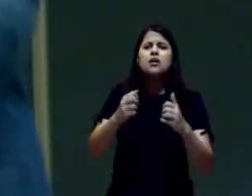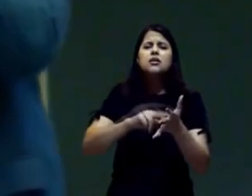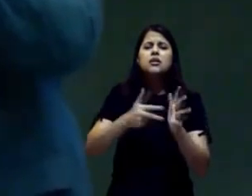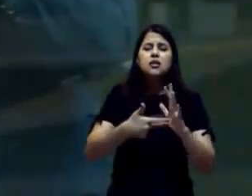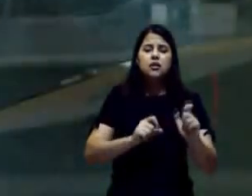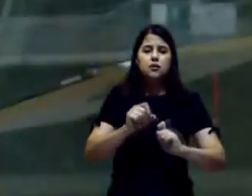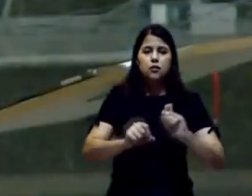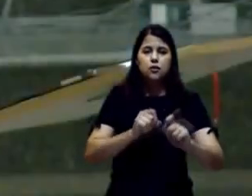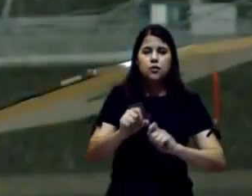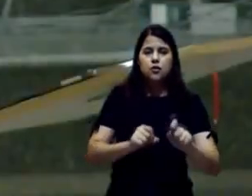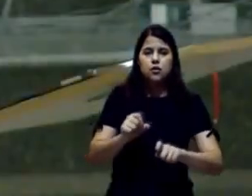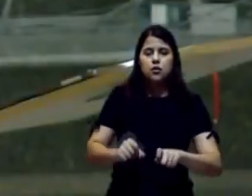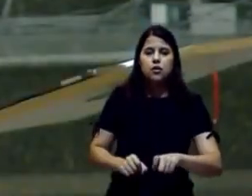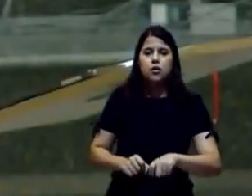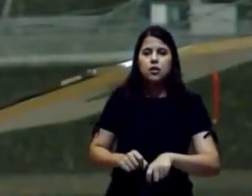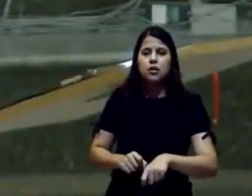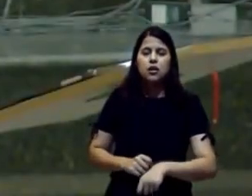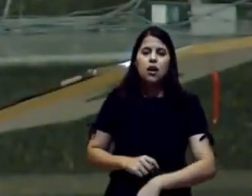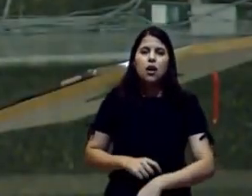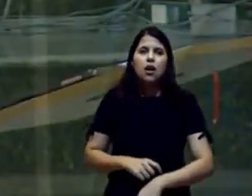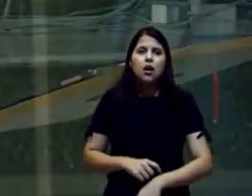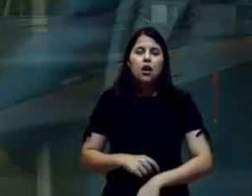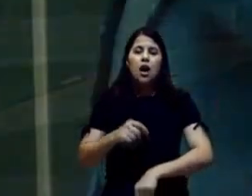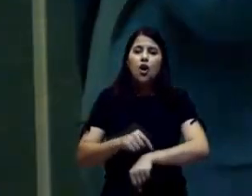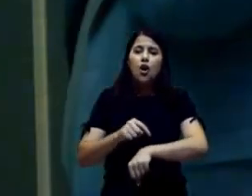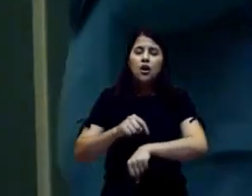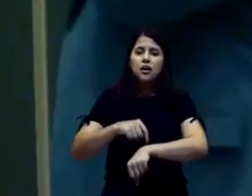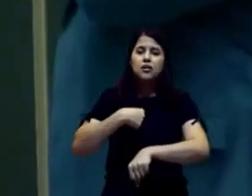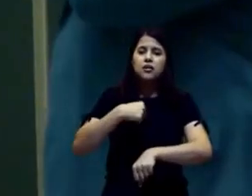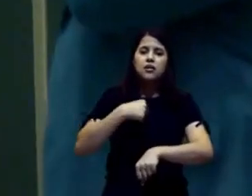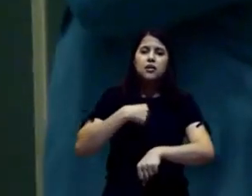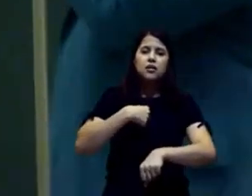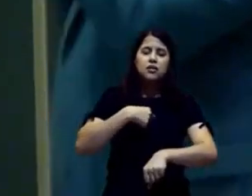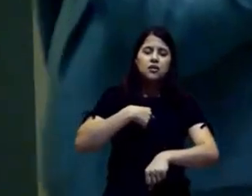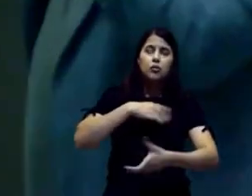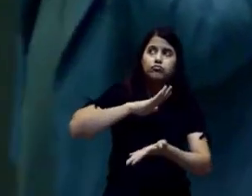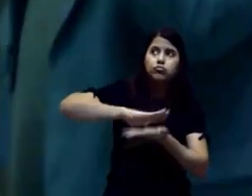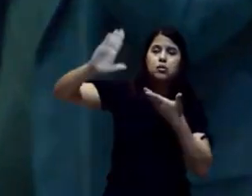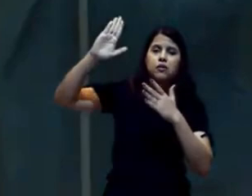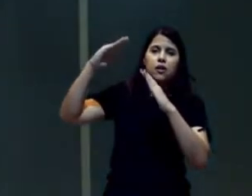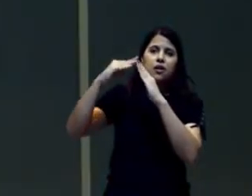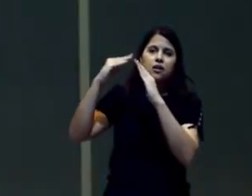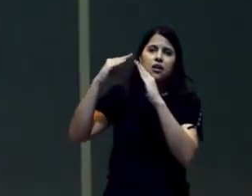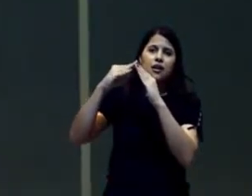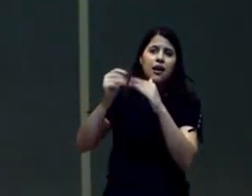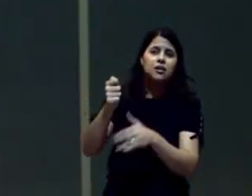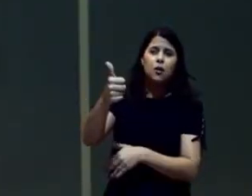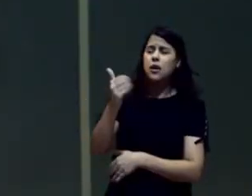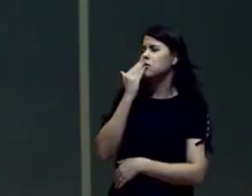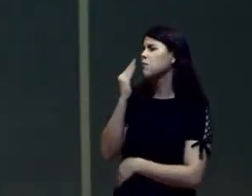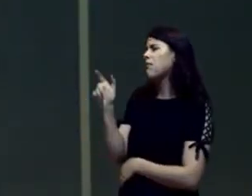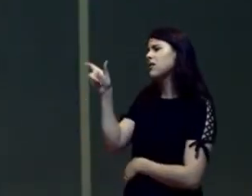significa: o tempo de desarmar pela última vez a minha tenda e voltar para casa está próximo, Timóteo. Por isso eu te peço,